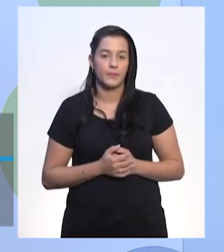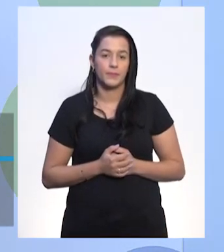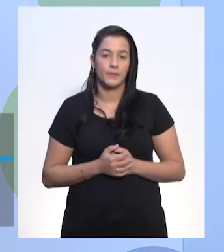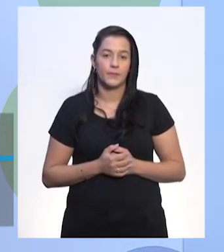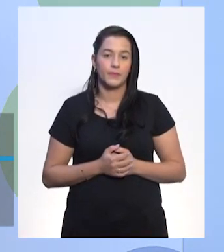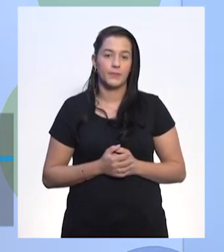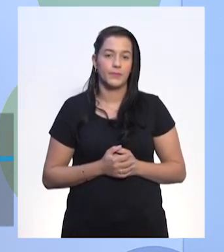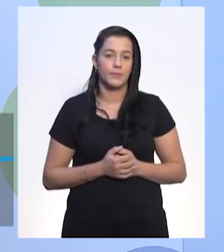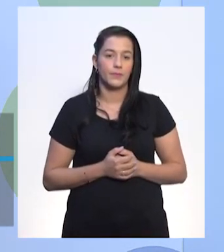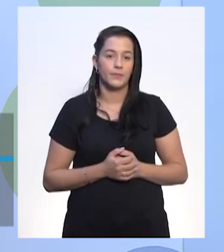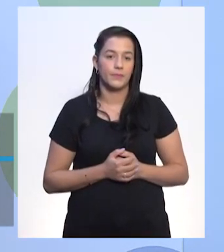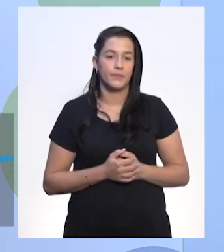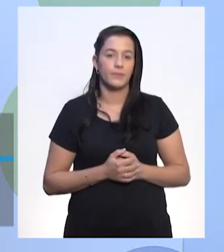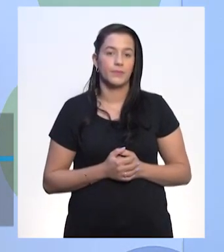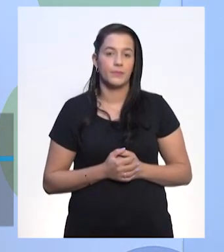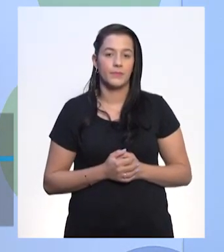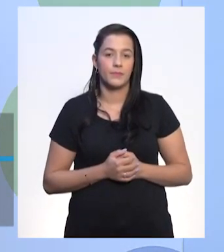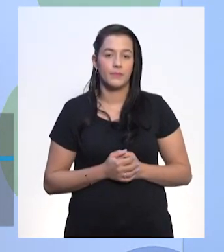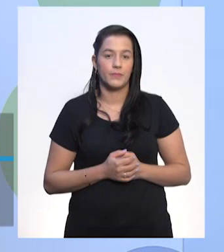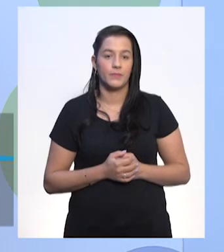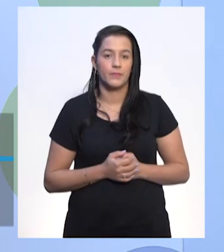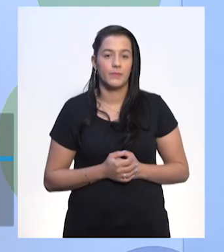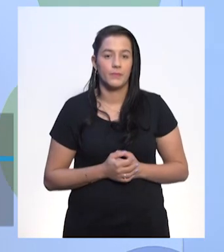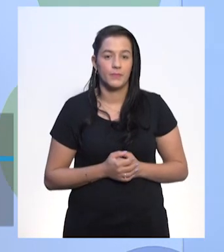Vamos ver.